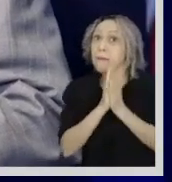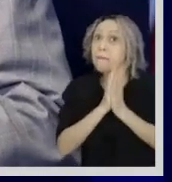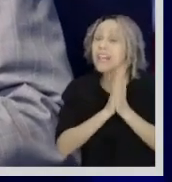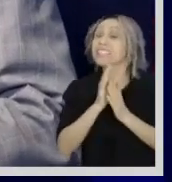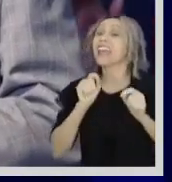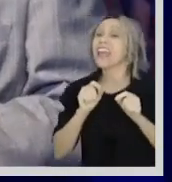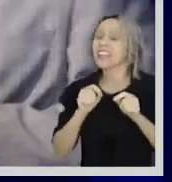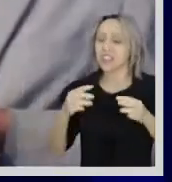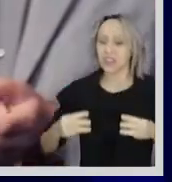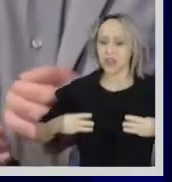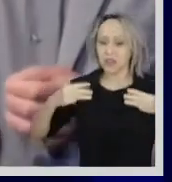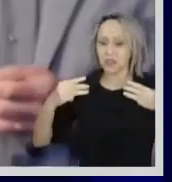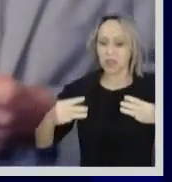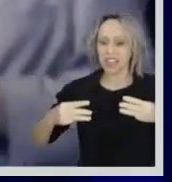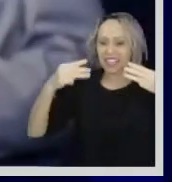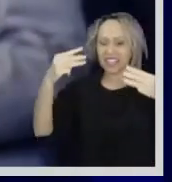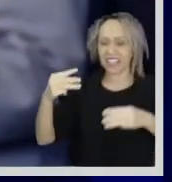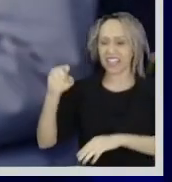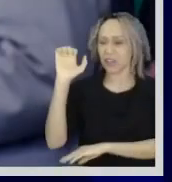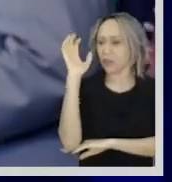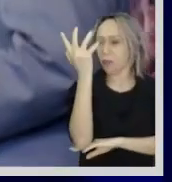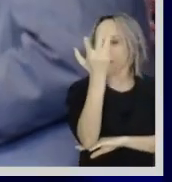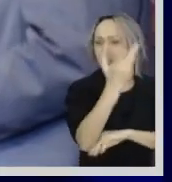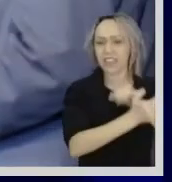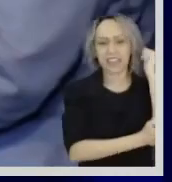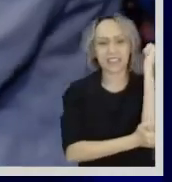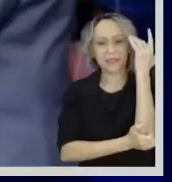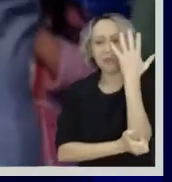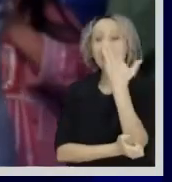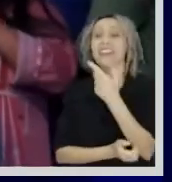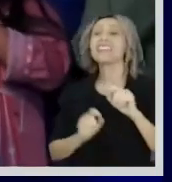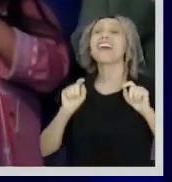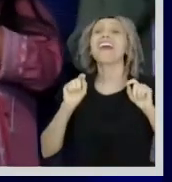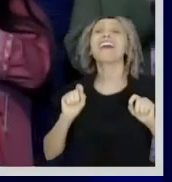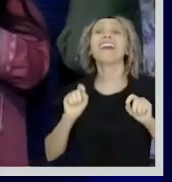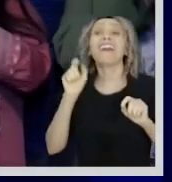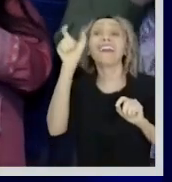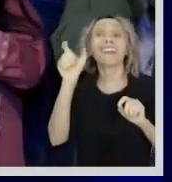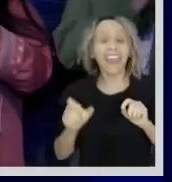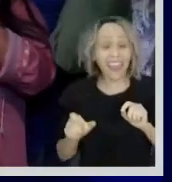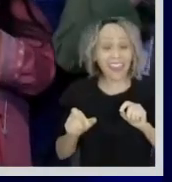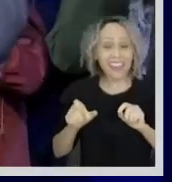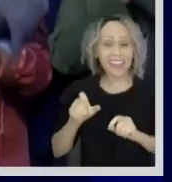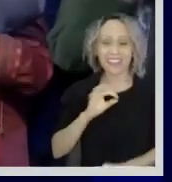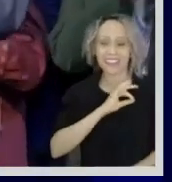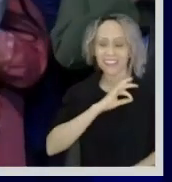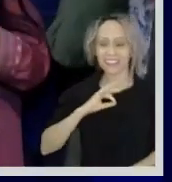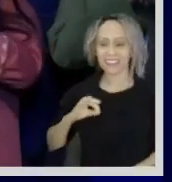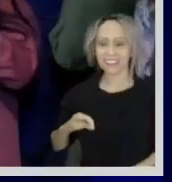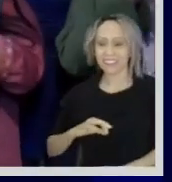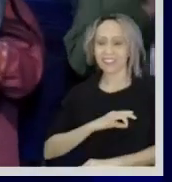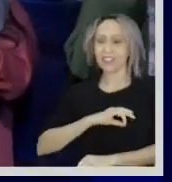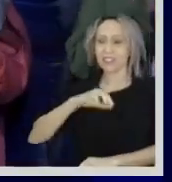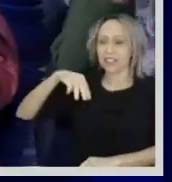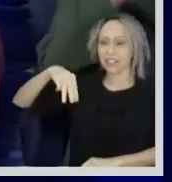do aumento de número de ministérios, né? Mais aí, agora 37 ministérios, de 21 para 37, mas imagine agora mais de 500 cargos